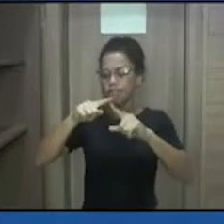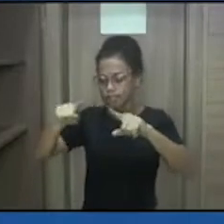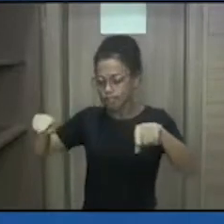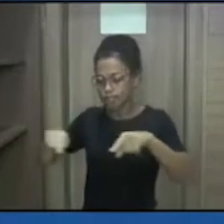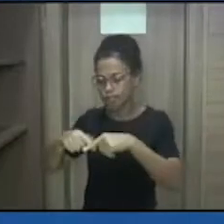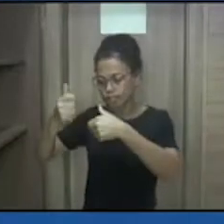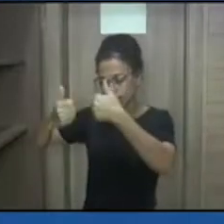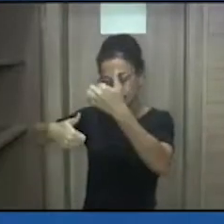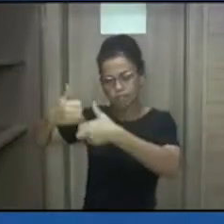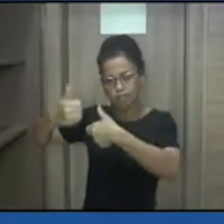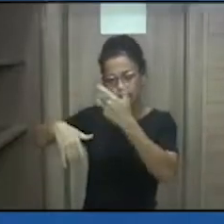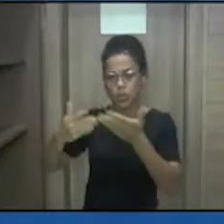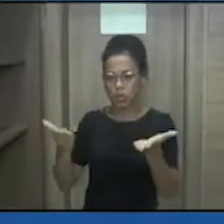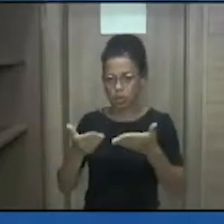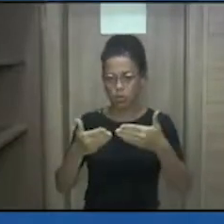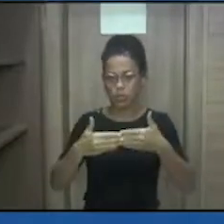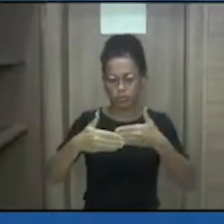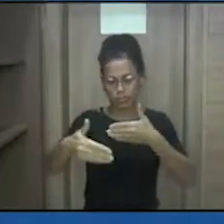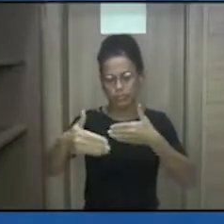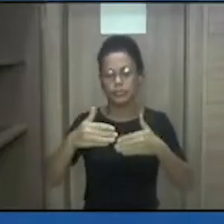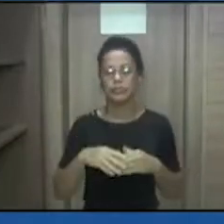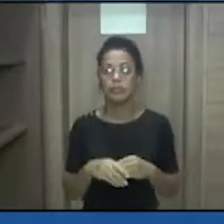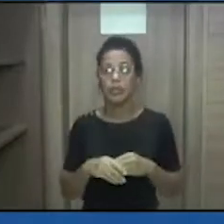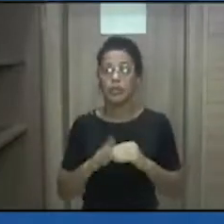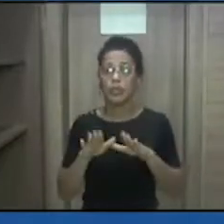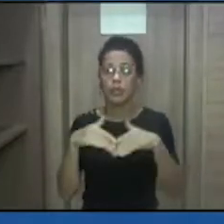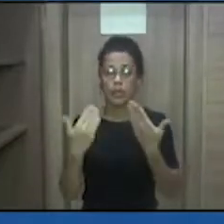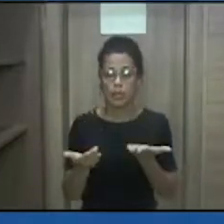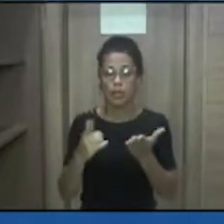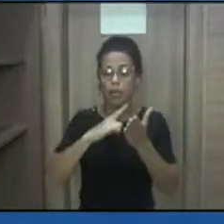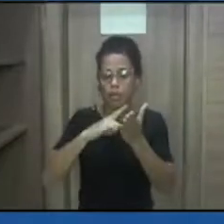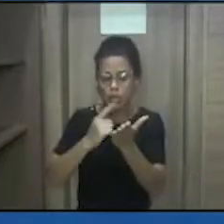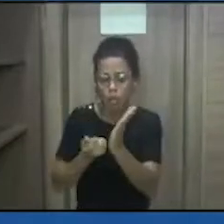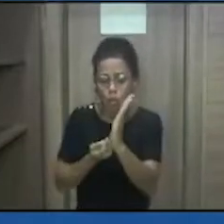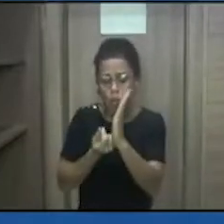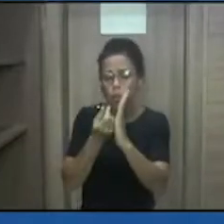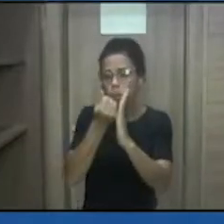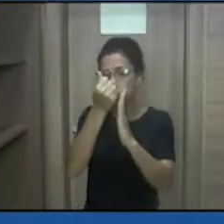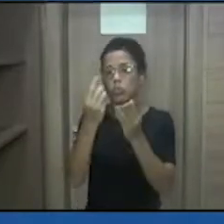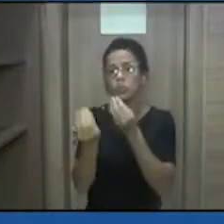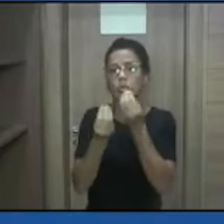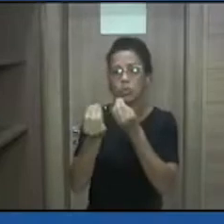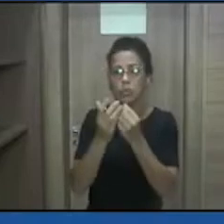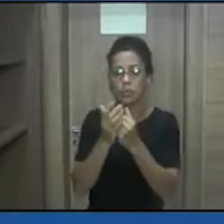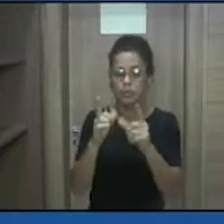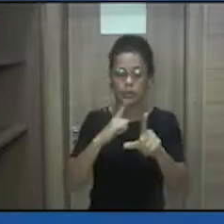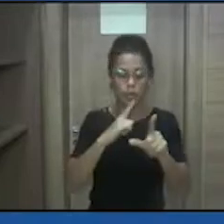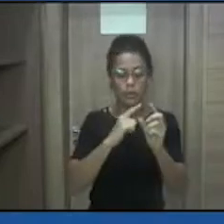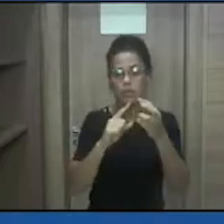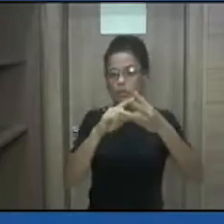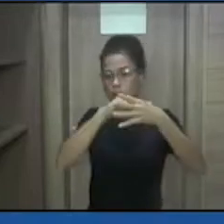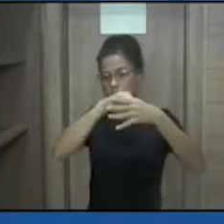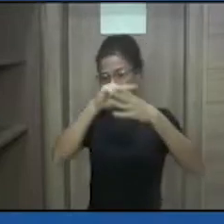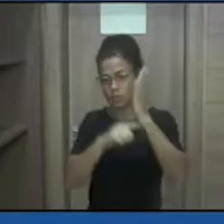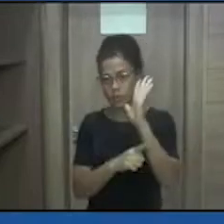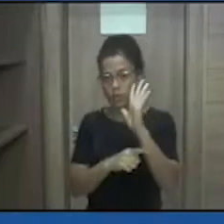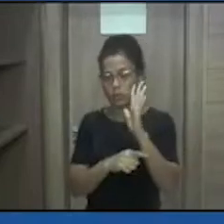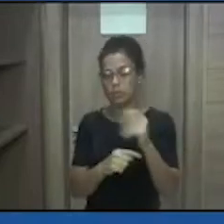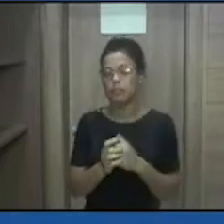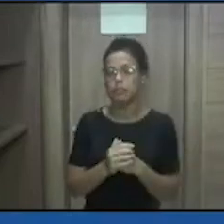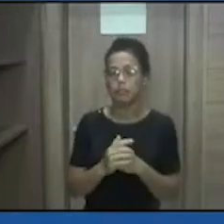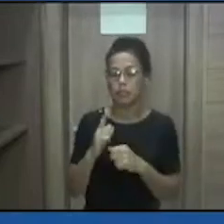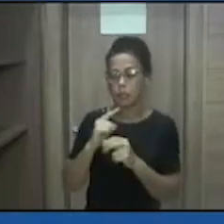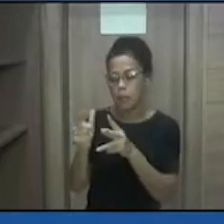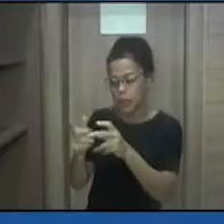casos hipotéticos que eu vou falar a seguir. Então, a estimativa de custo envolveu 5 etapas. A primeira delas, identificação dos